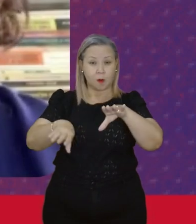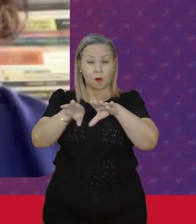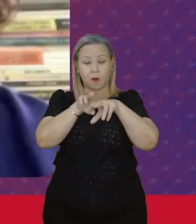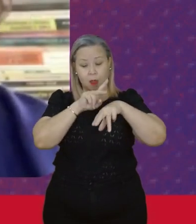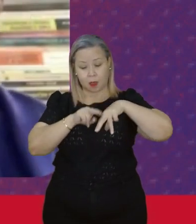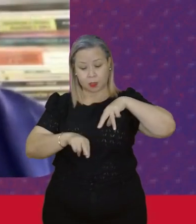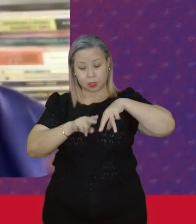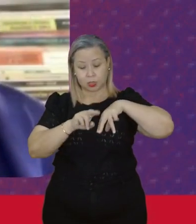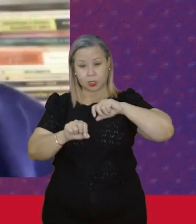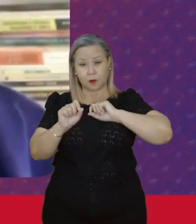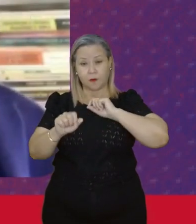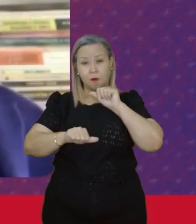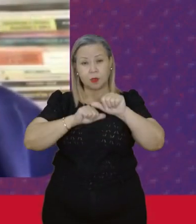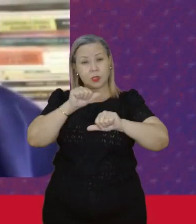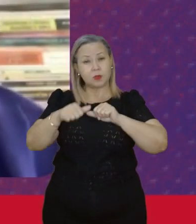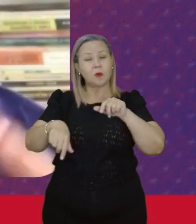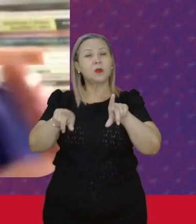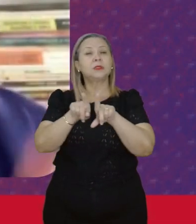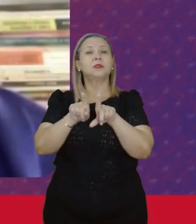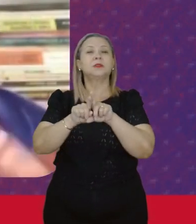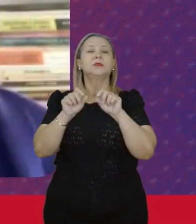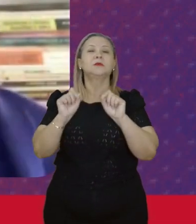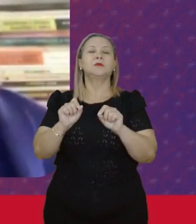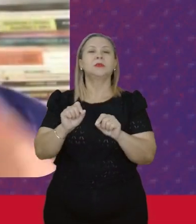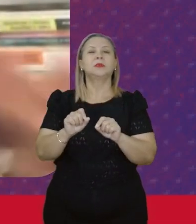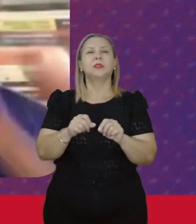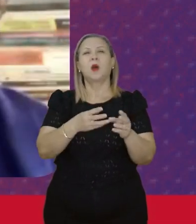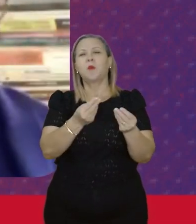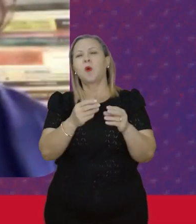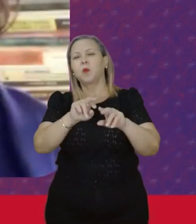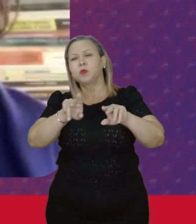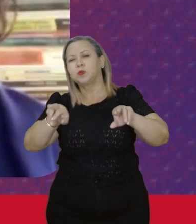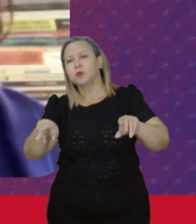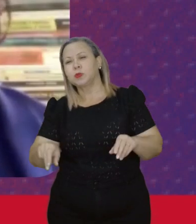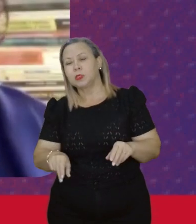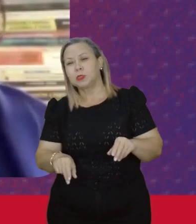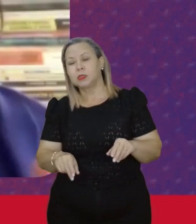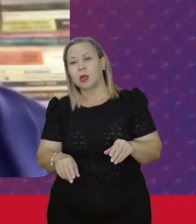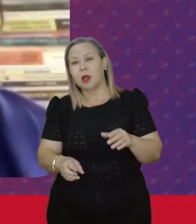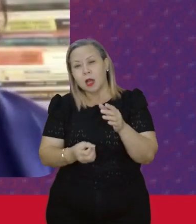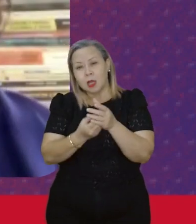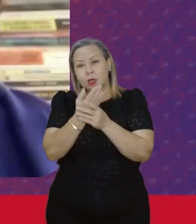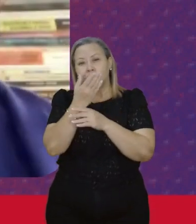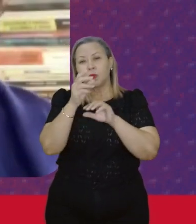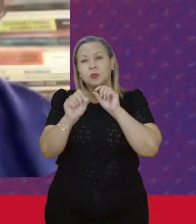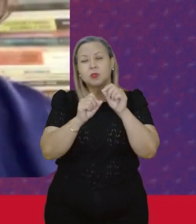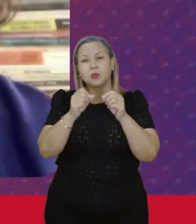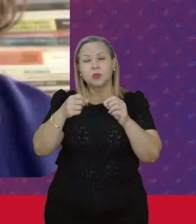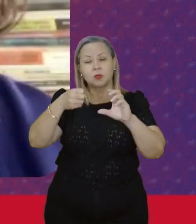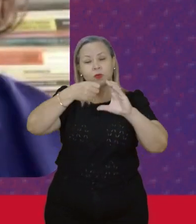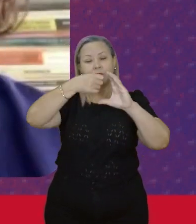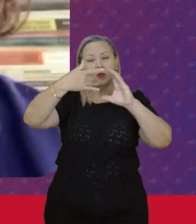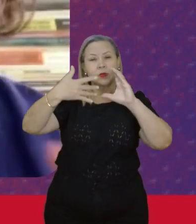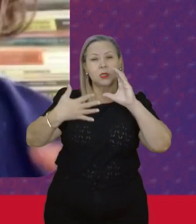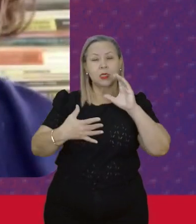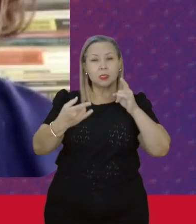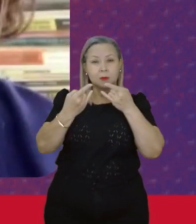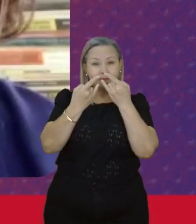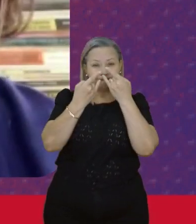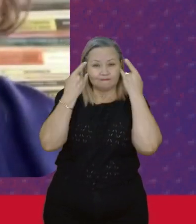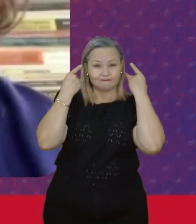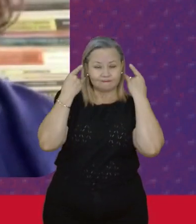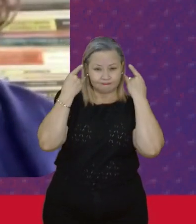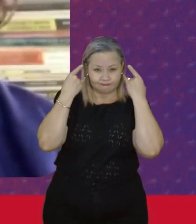gênero foram se tornando também, ou muitos deles nasceram já, com uma característica anticapitalista. Por